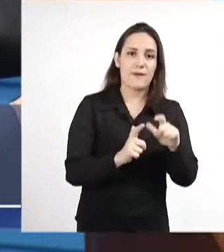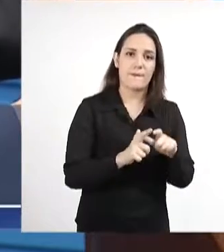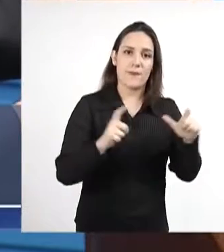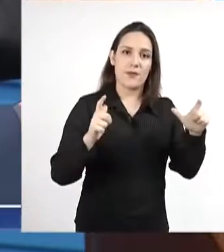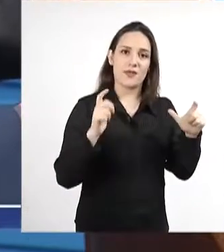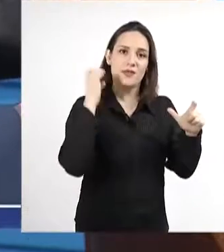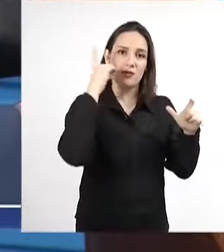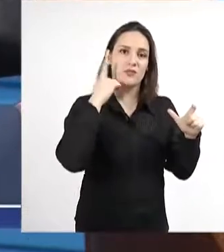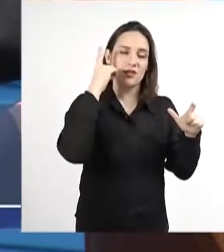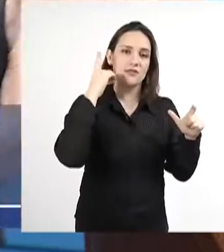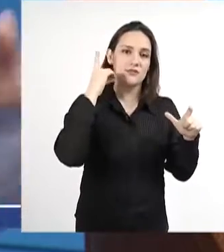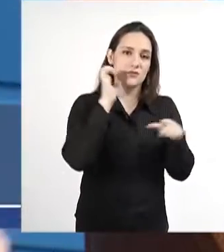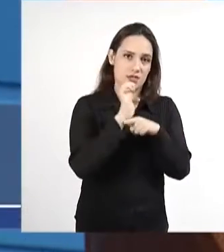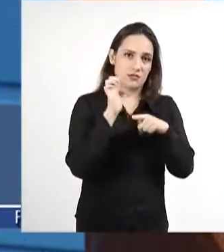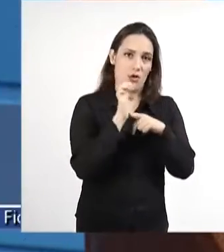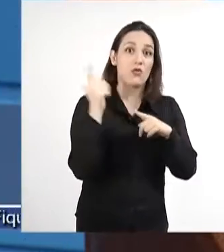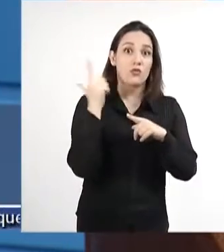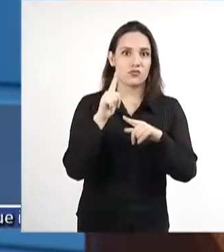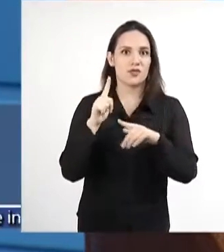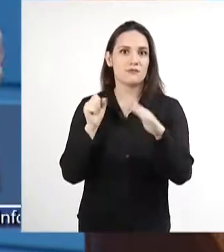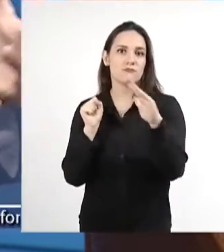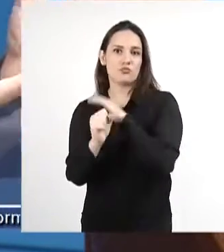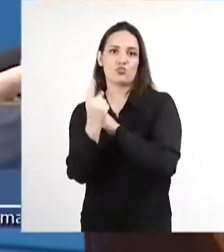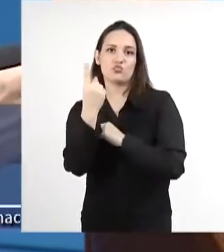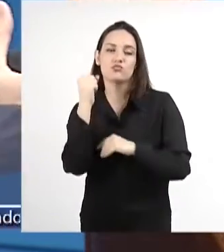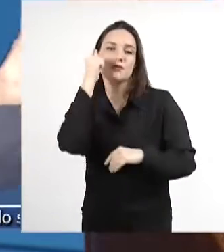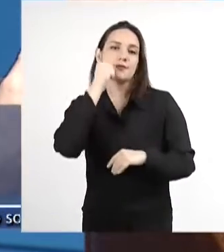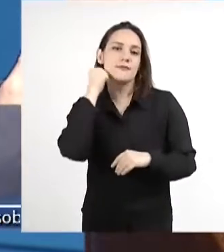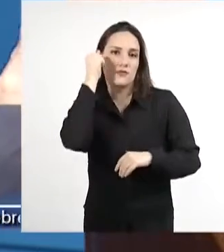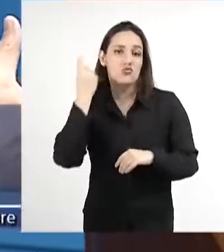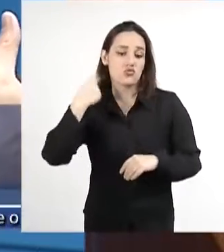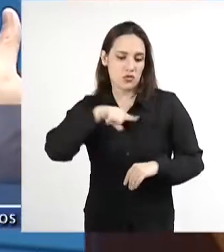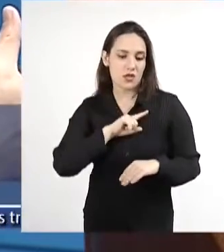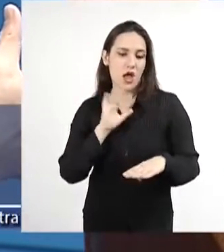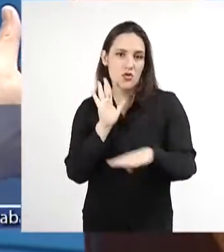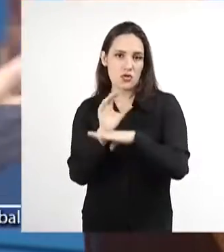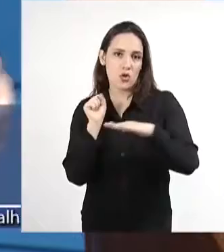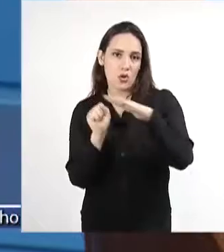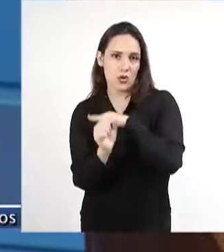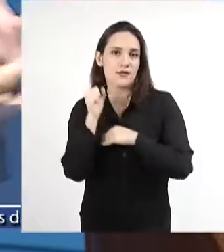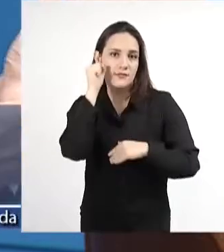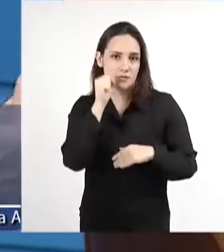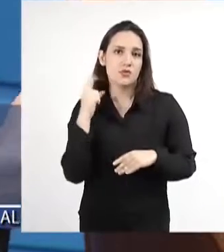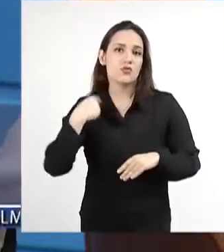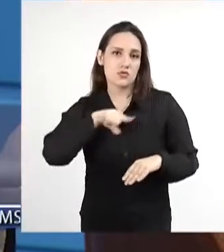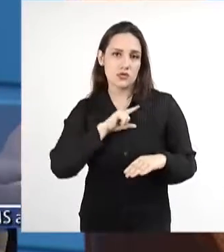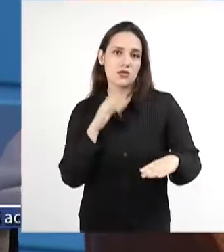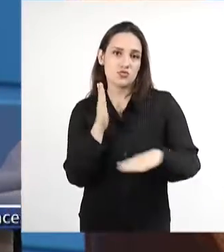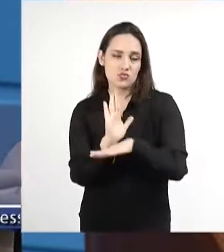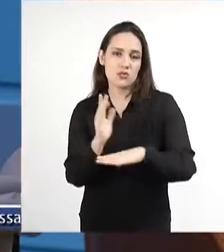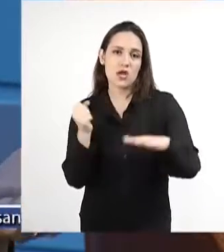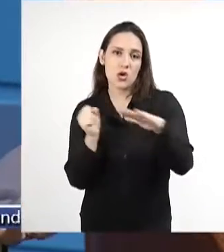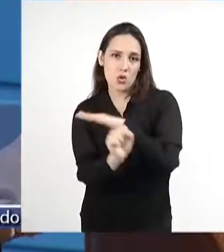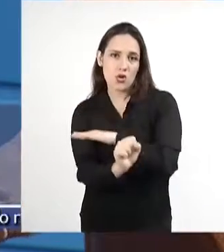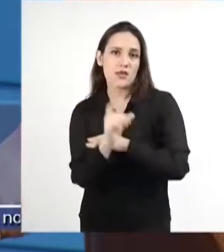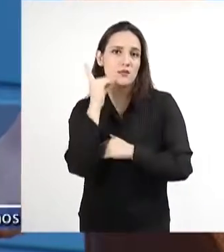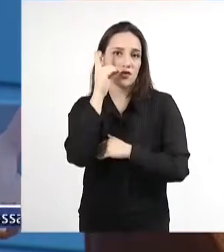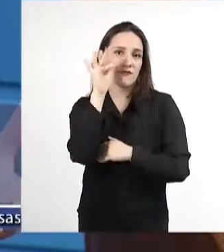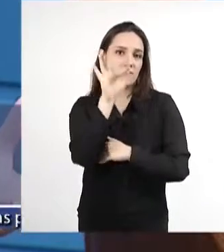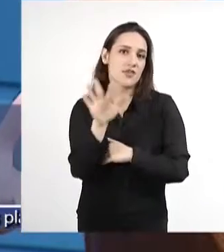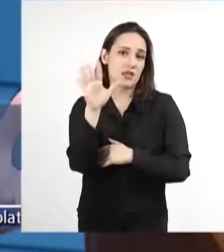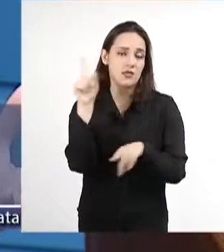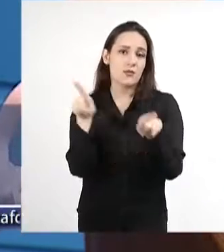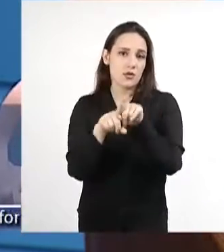para eleger o senador, nós participamos para eleger o deputado federal e nós participamos para